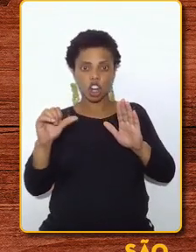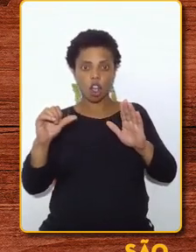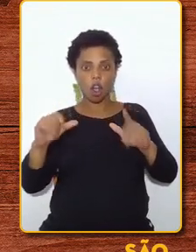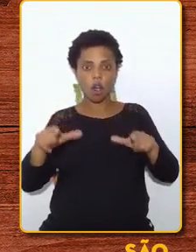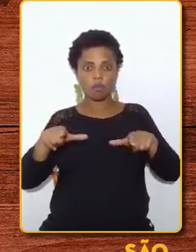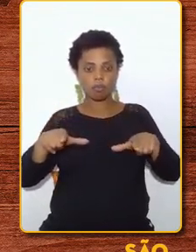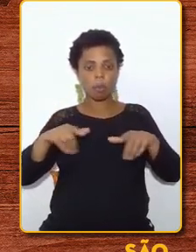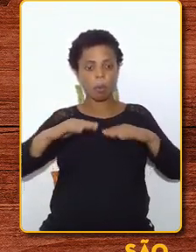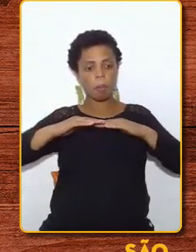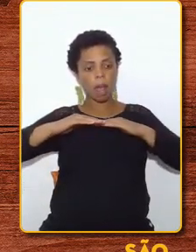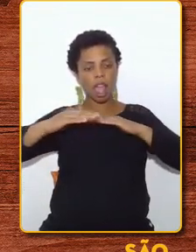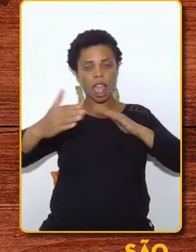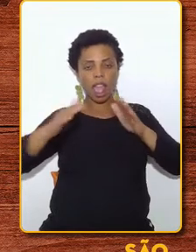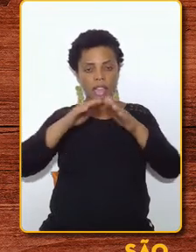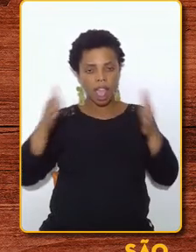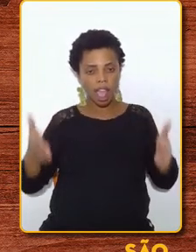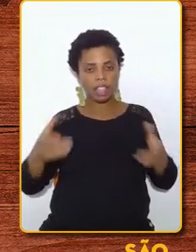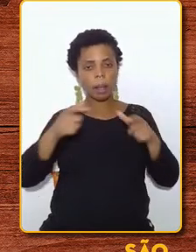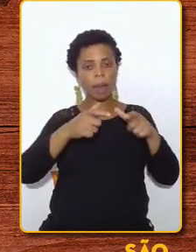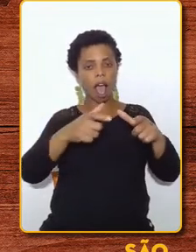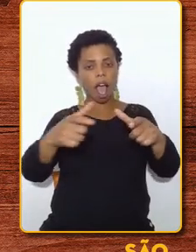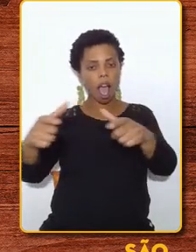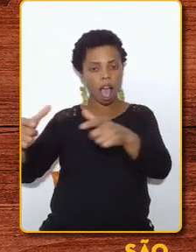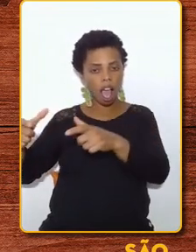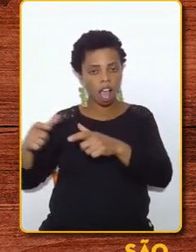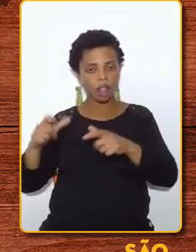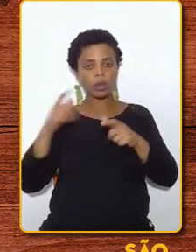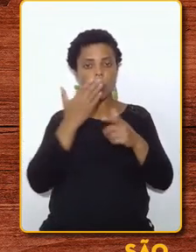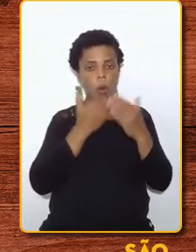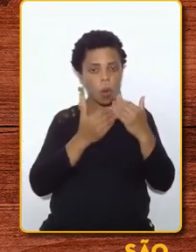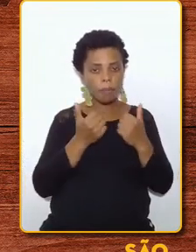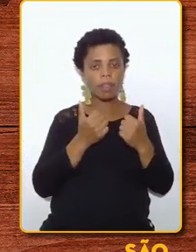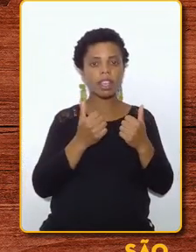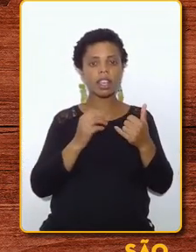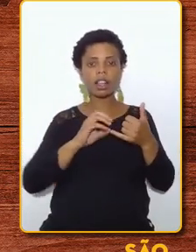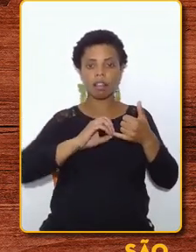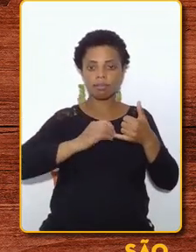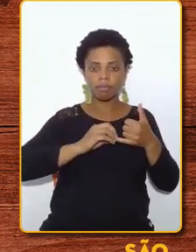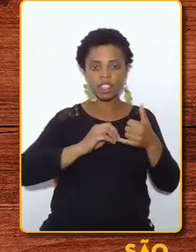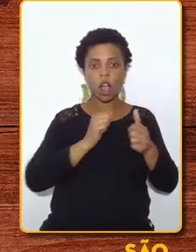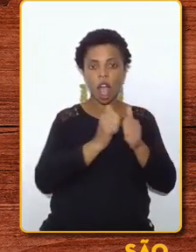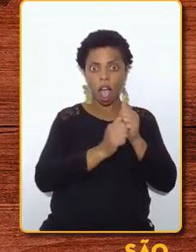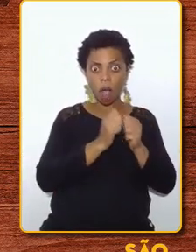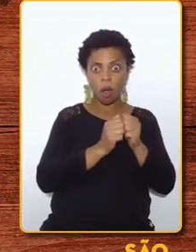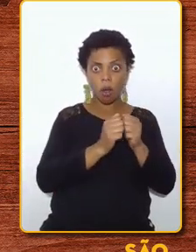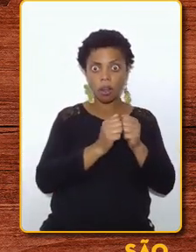quê? Porque continua sendo o arroz e feijão, continua sendo